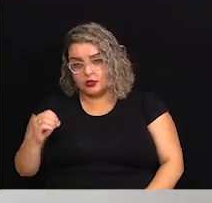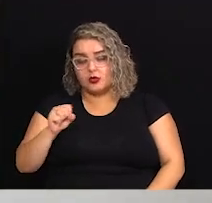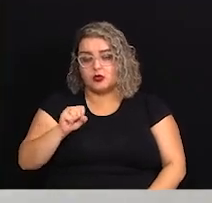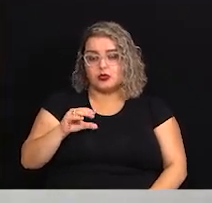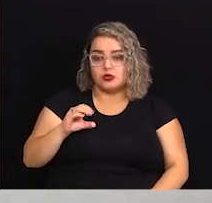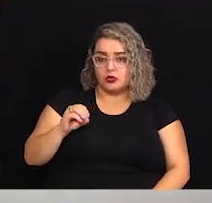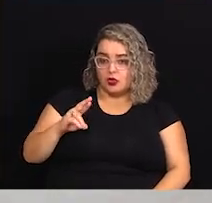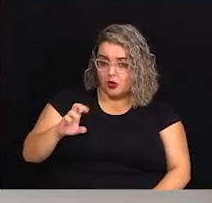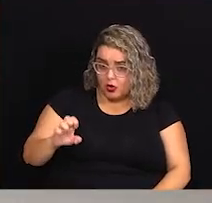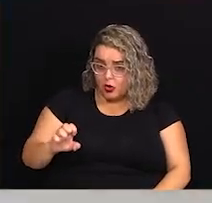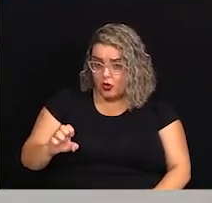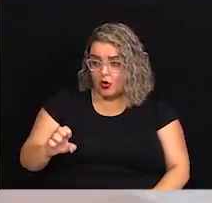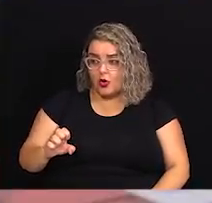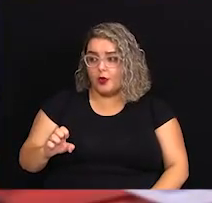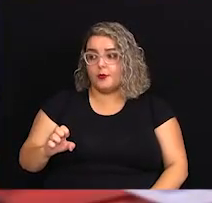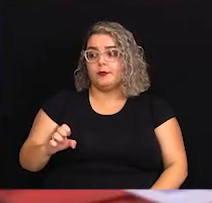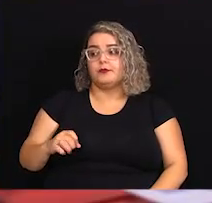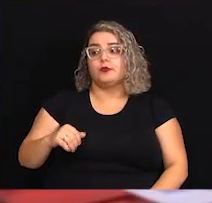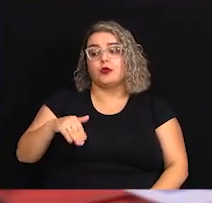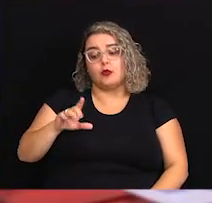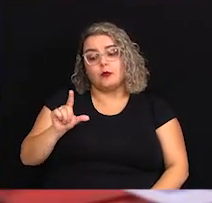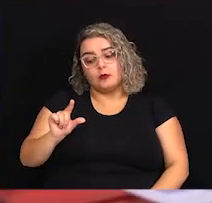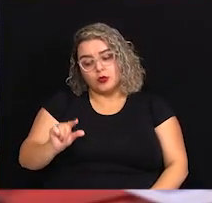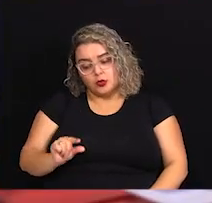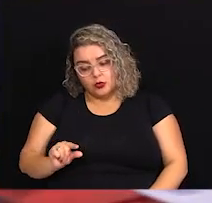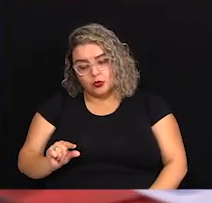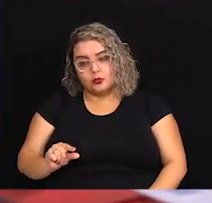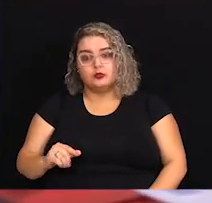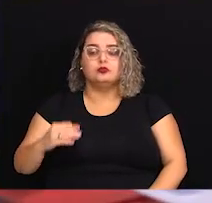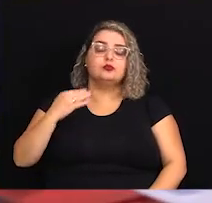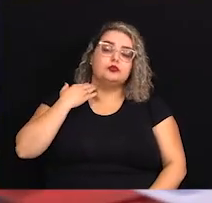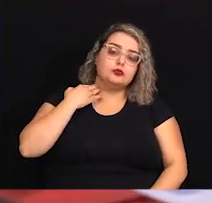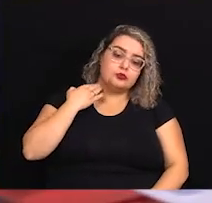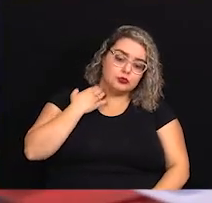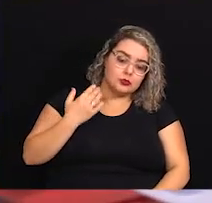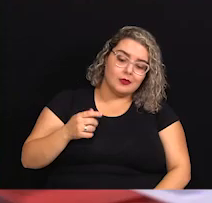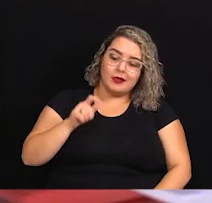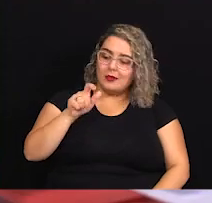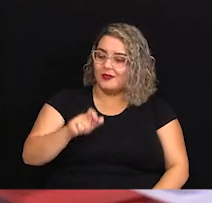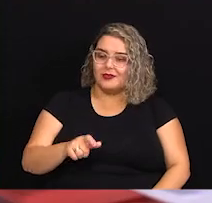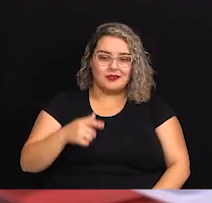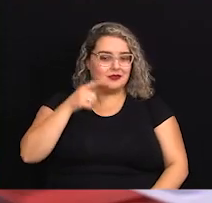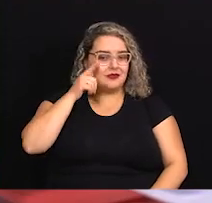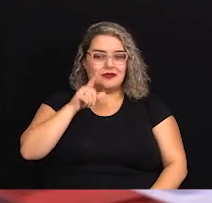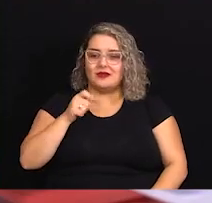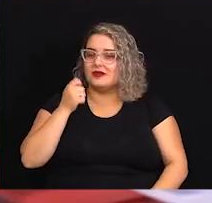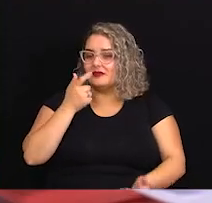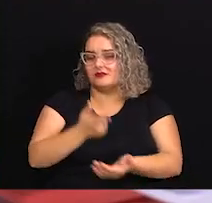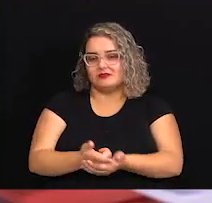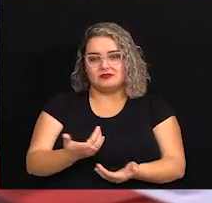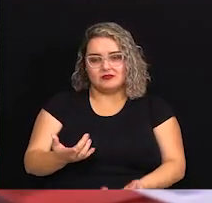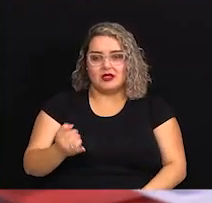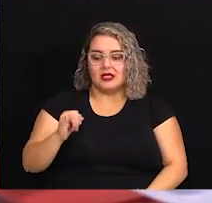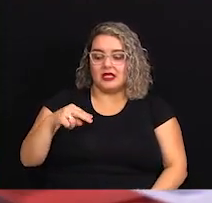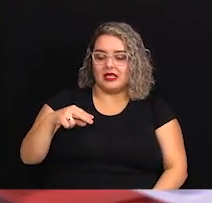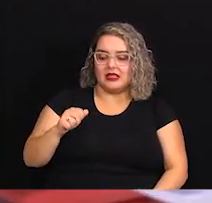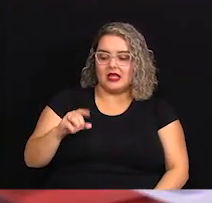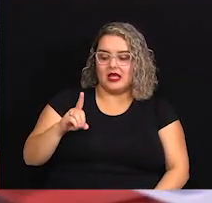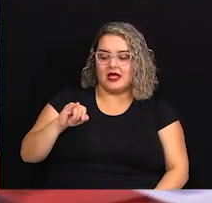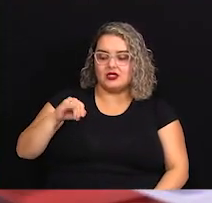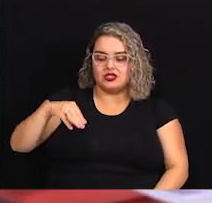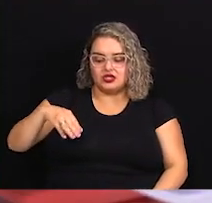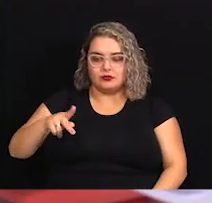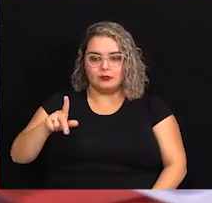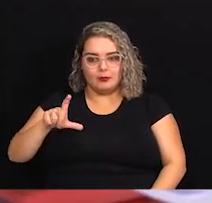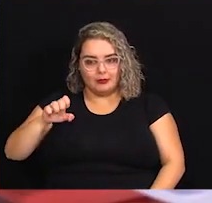o score da pessoa. Então, quanto mais baixo, para os bancos é que a pessoa não vai conseguir honrar. A inadimplência para